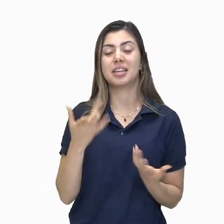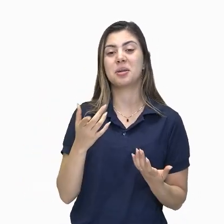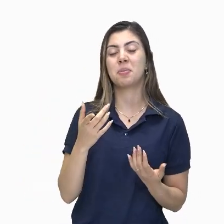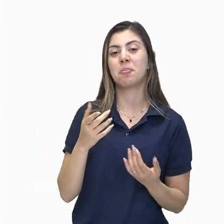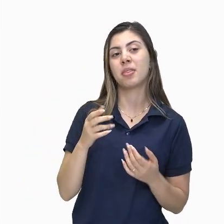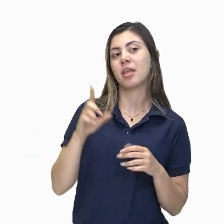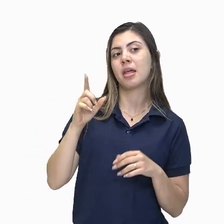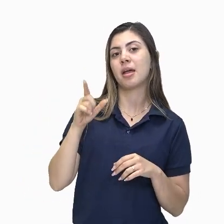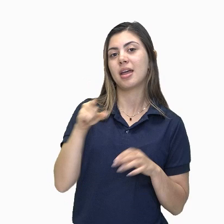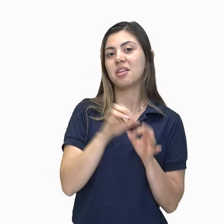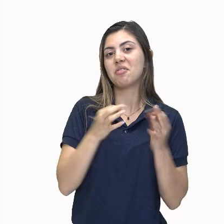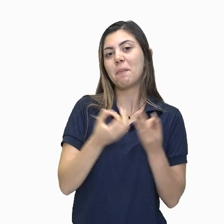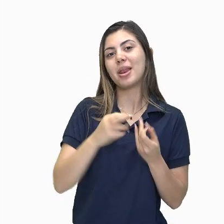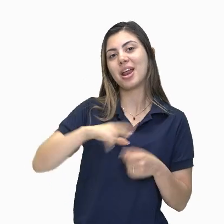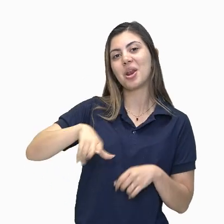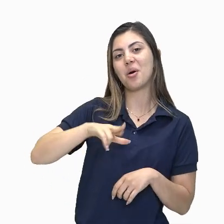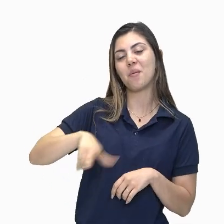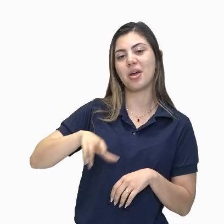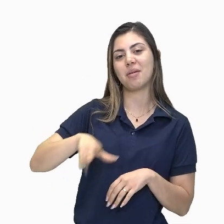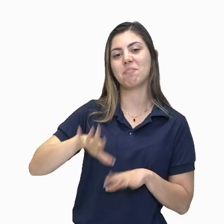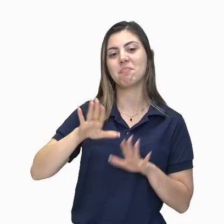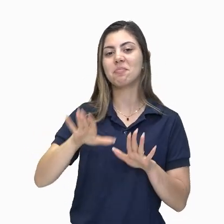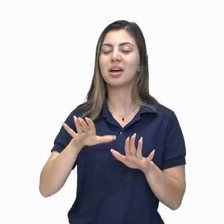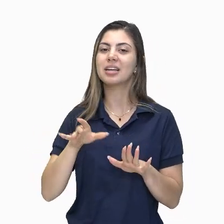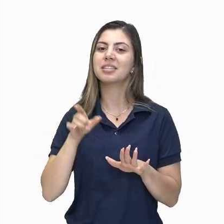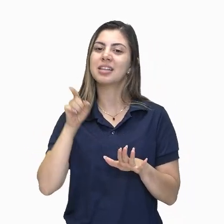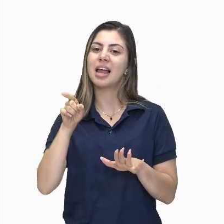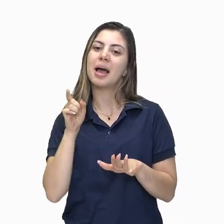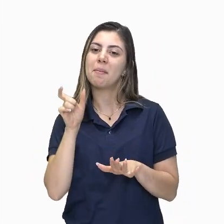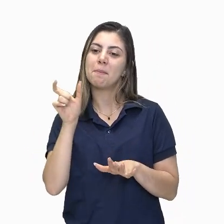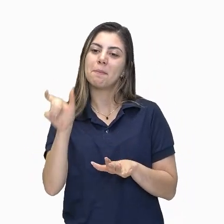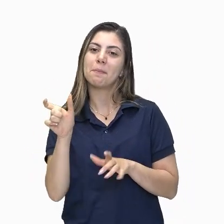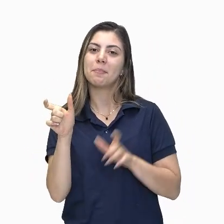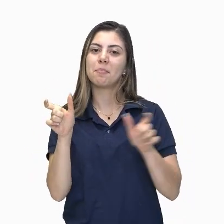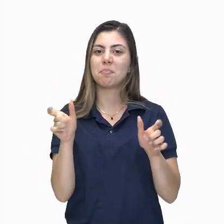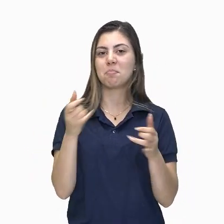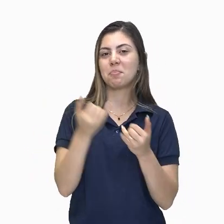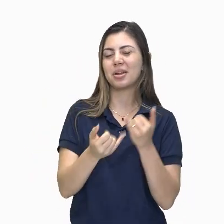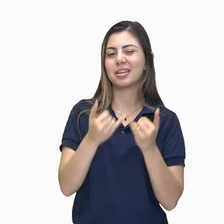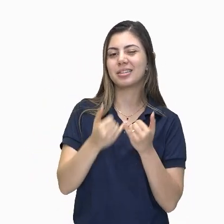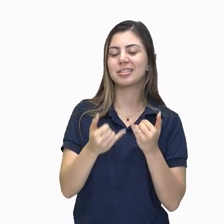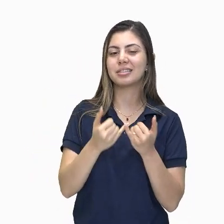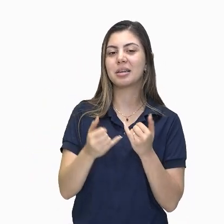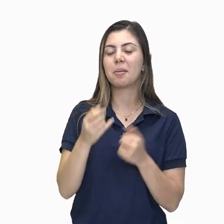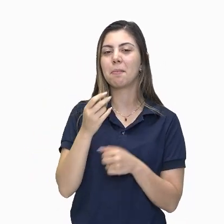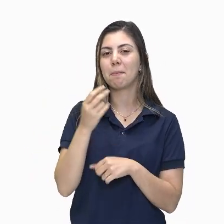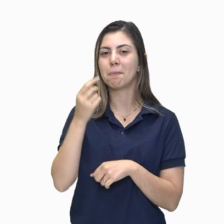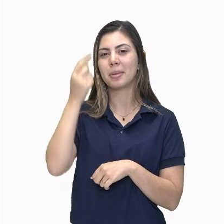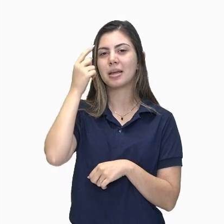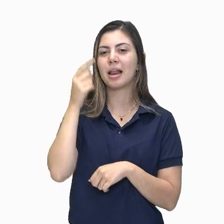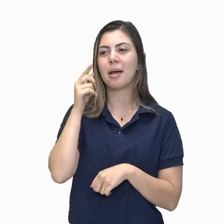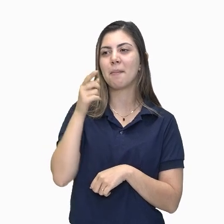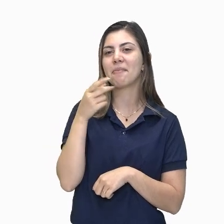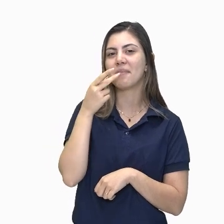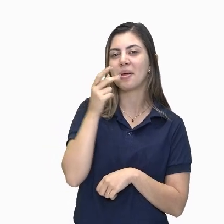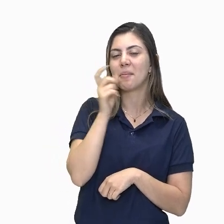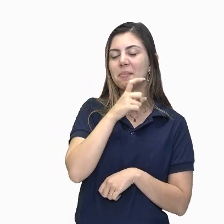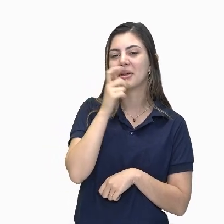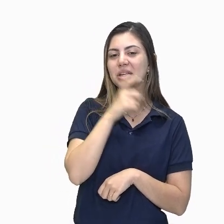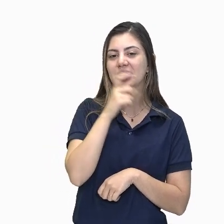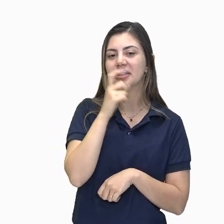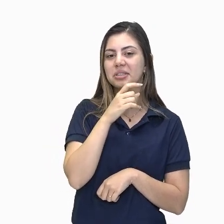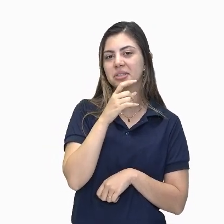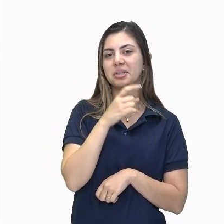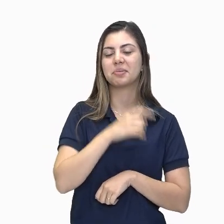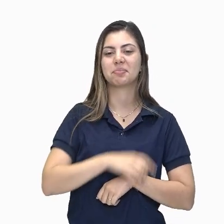nome. O Oswald sempre brincou muito com o Mário, fazia piadas, contava mentiras para ver a cara do Mário depois que alguém fosse cobrá-lo sobre